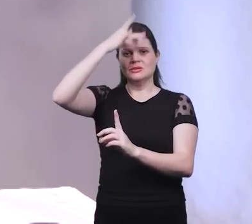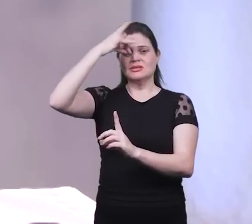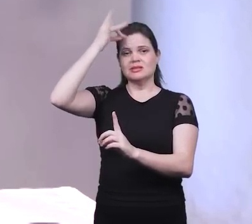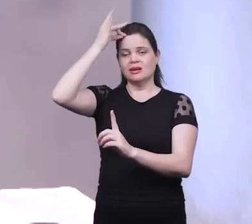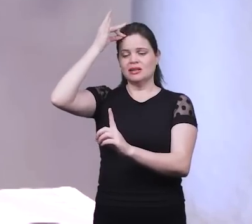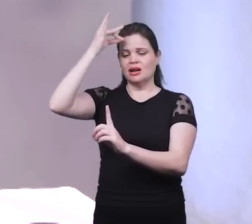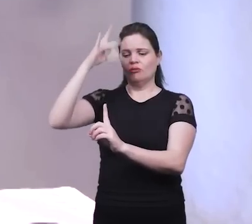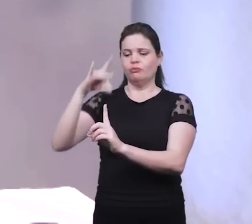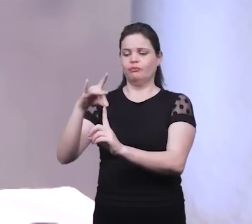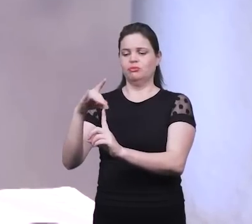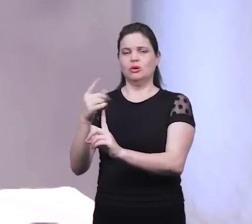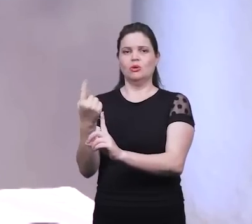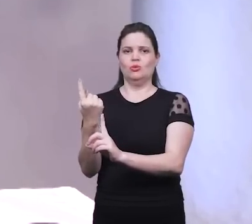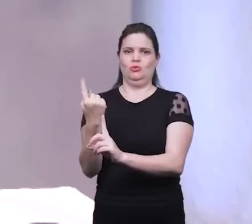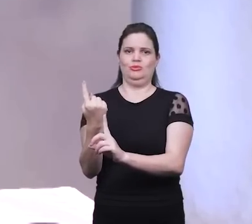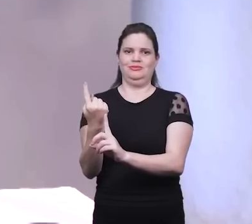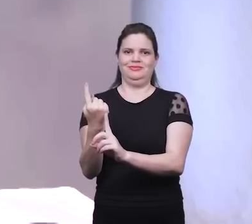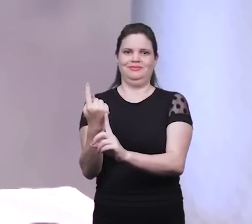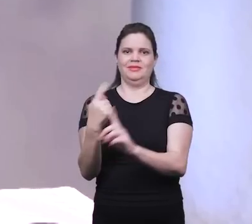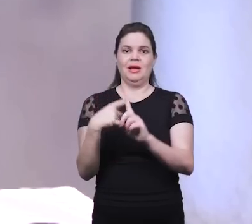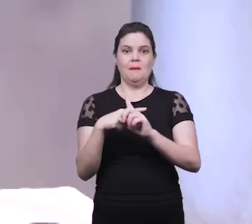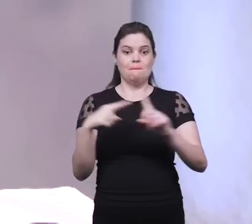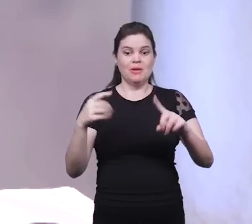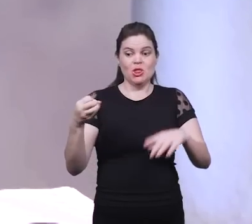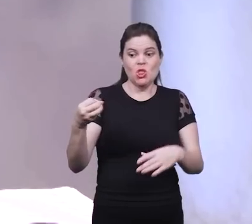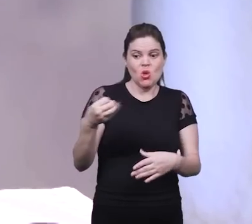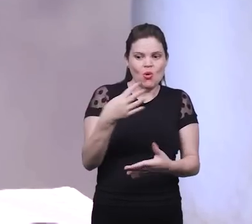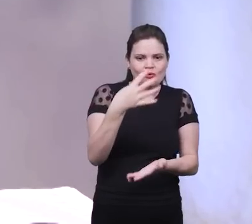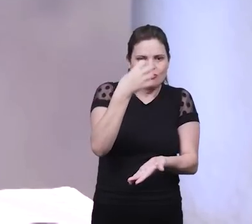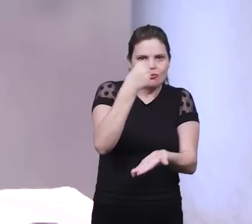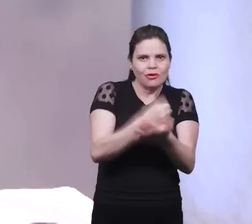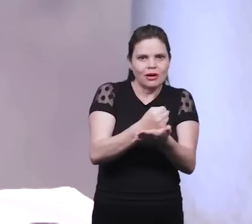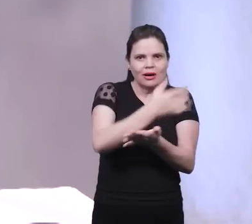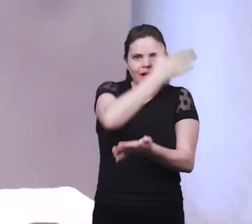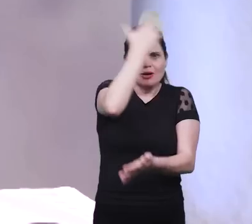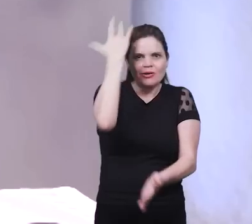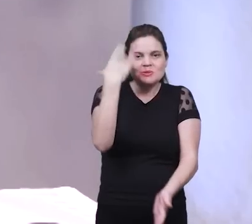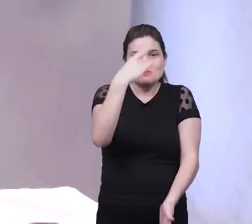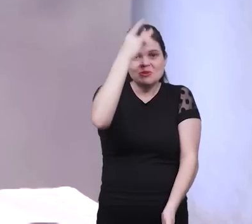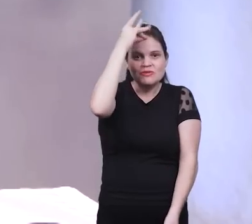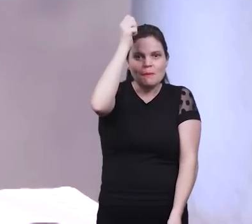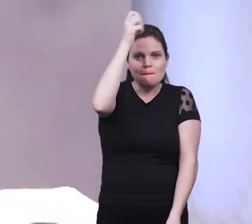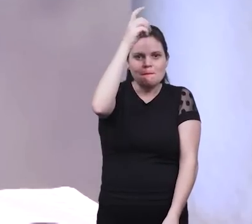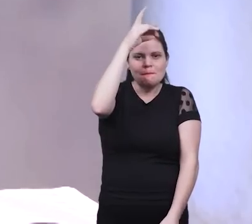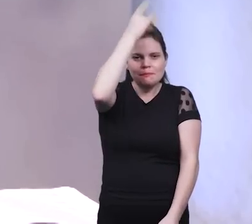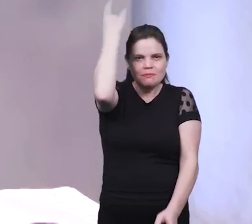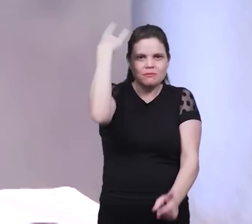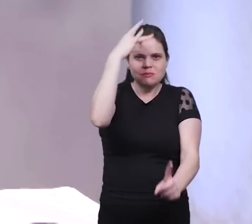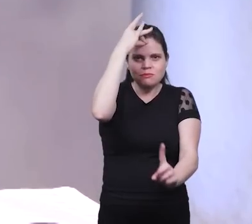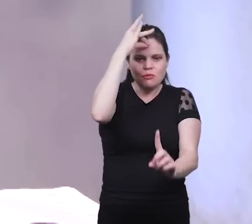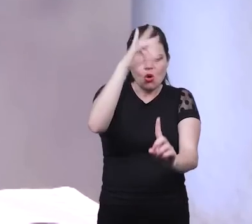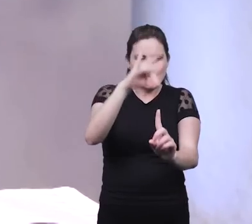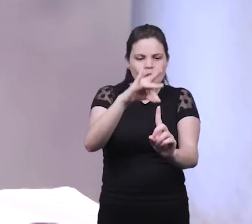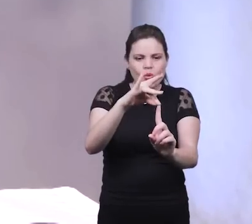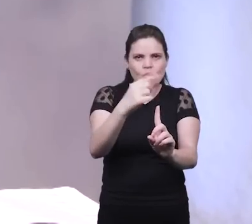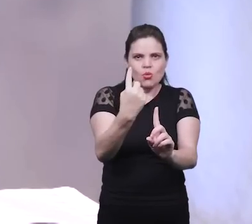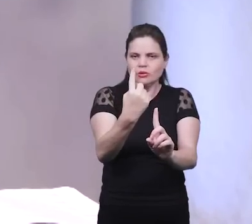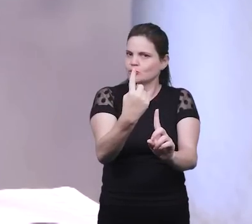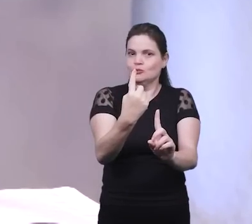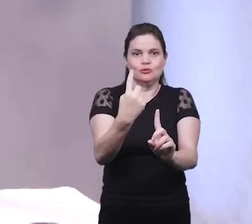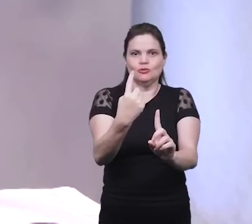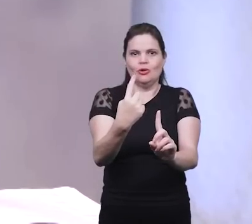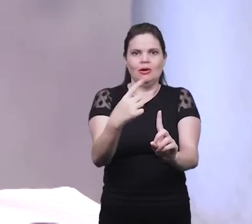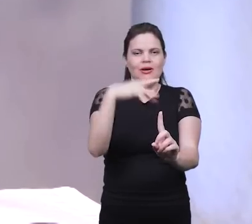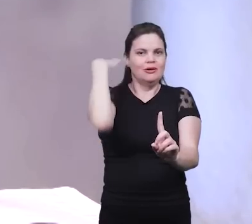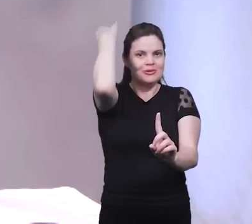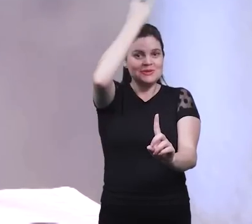pessoas, no Novo Testamento foi derramado sem medida o Espírito Santo. Jesus veio para operar sem medida. Então,